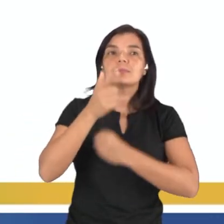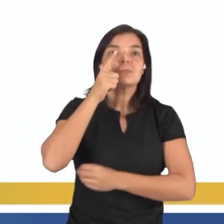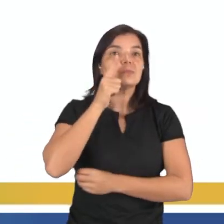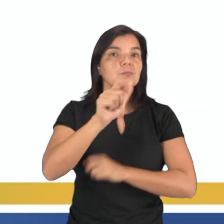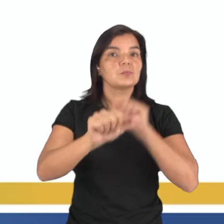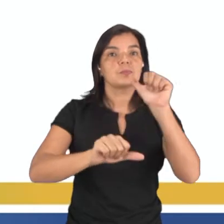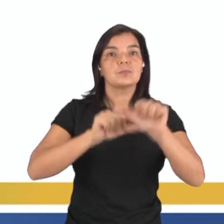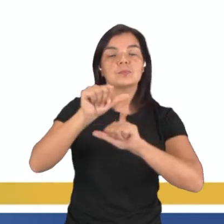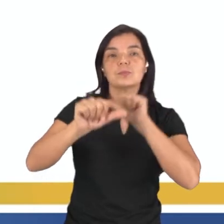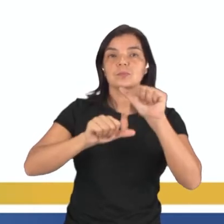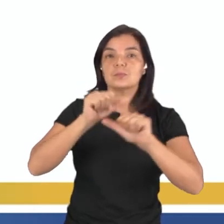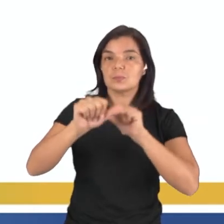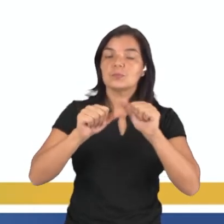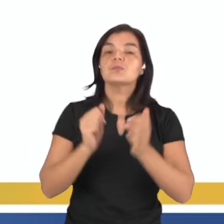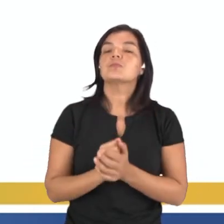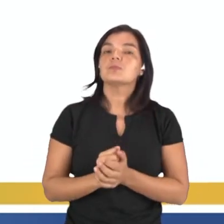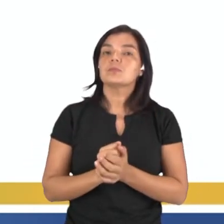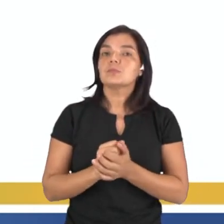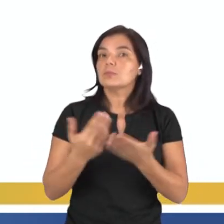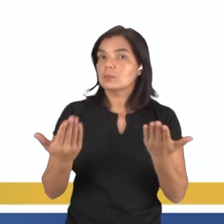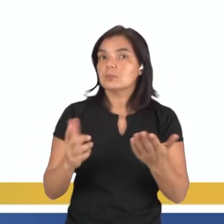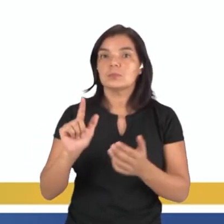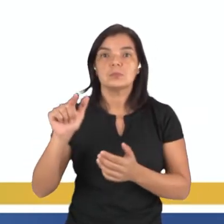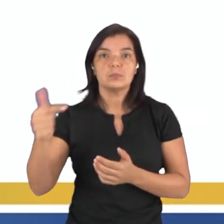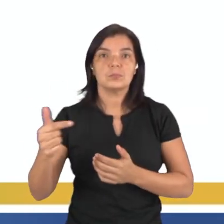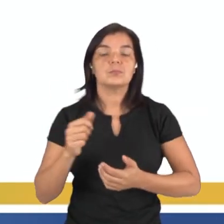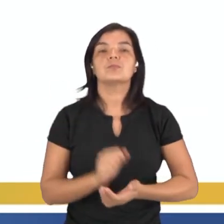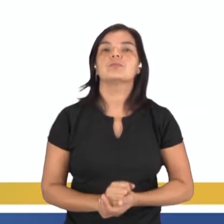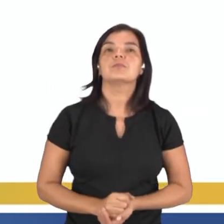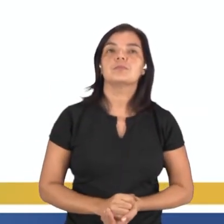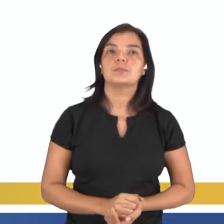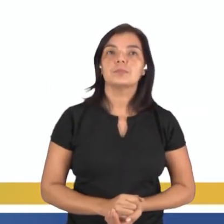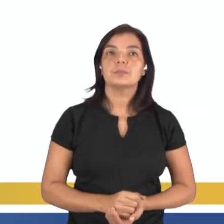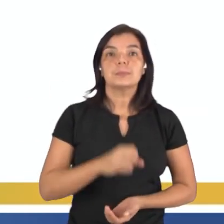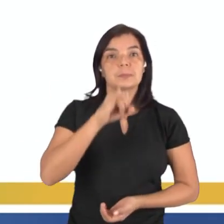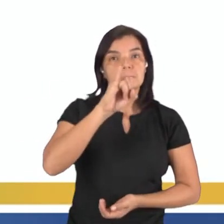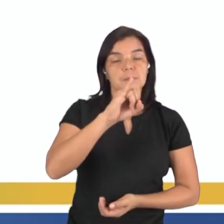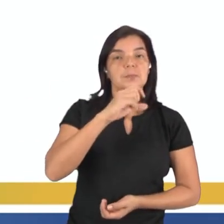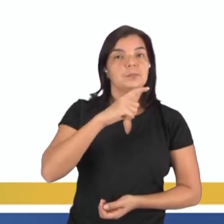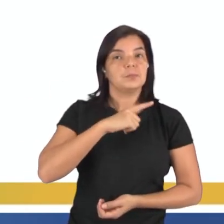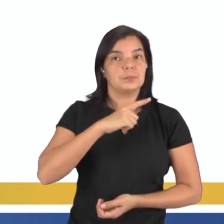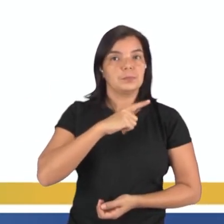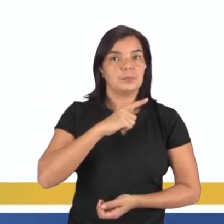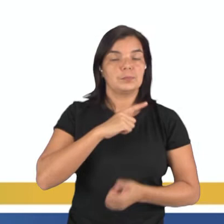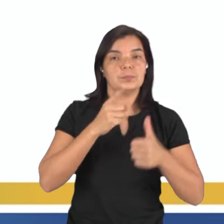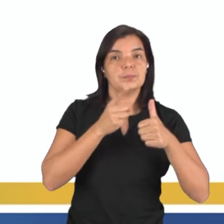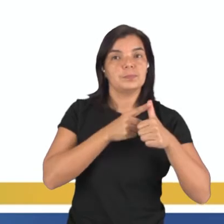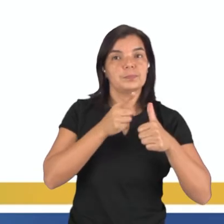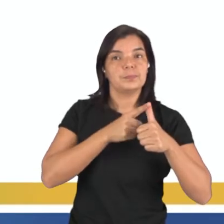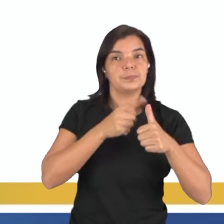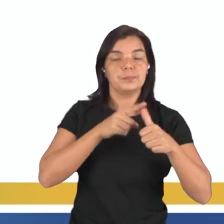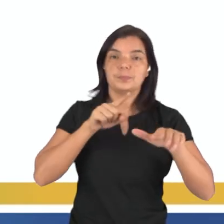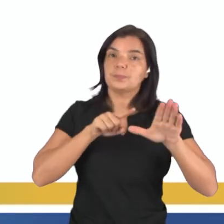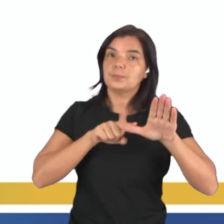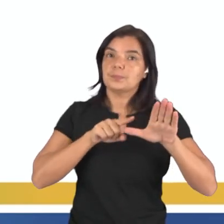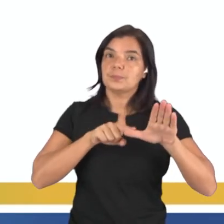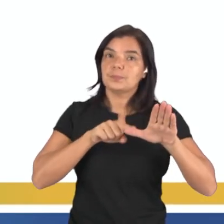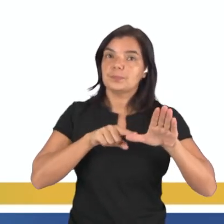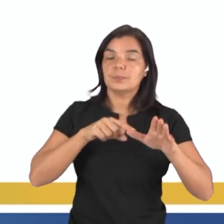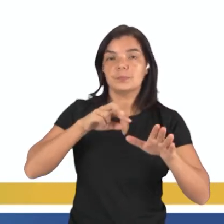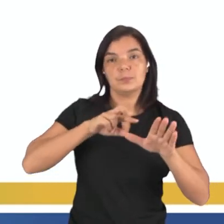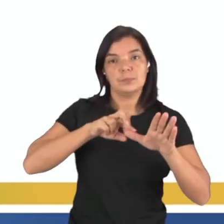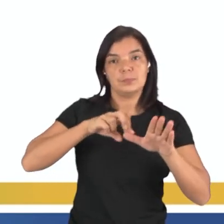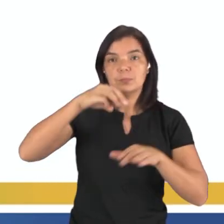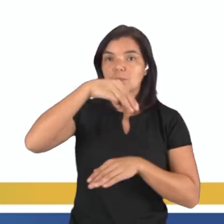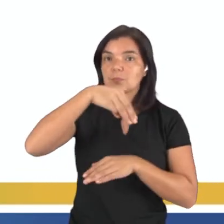consegue mudar uma unidade de medida para outra. Olha só, se eu pegar a primeira escadinha aí, o primeiro